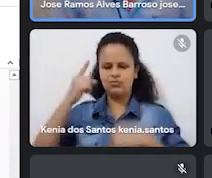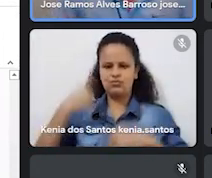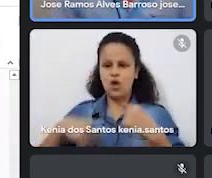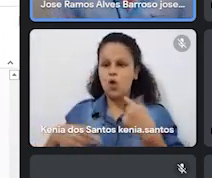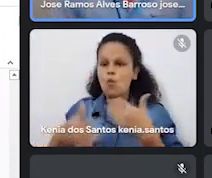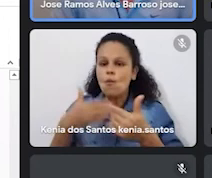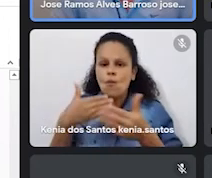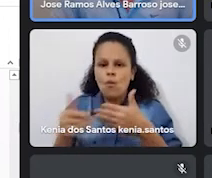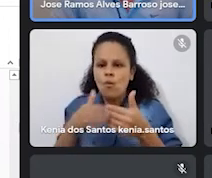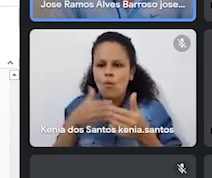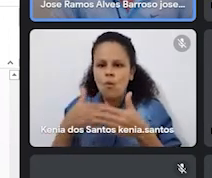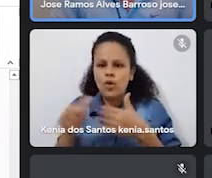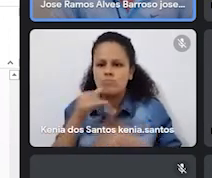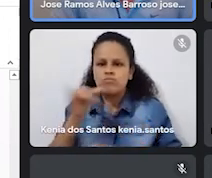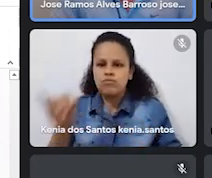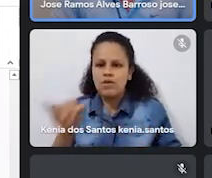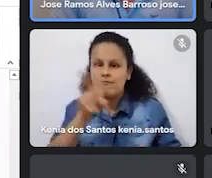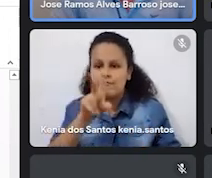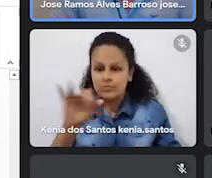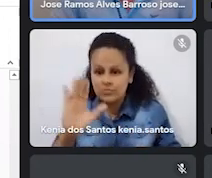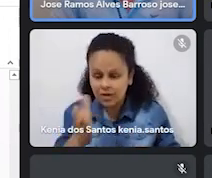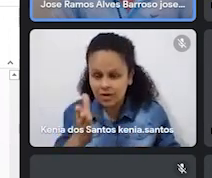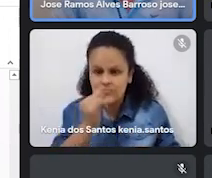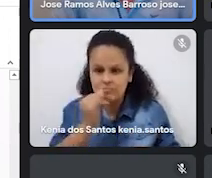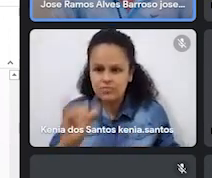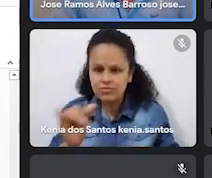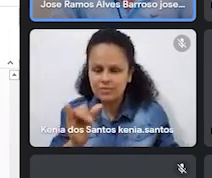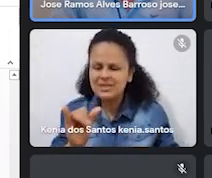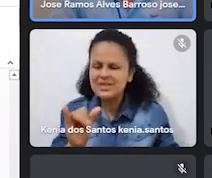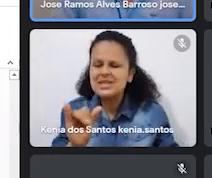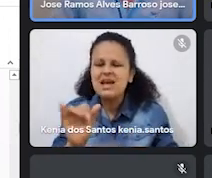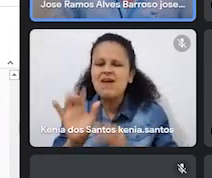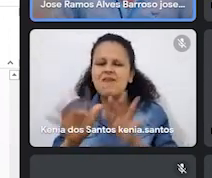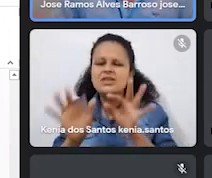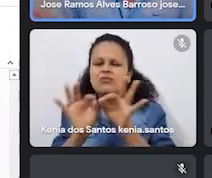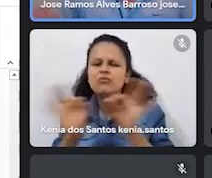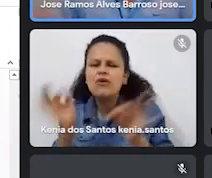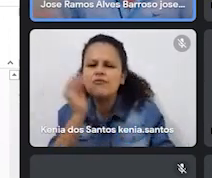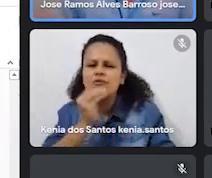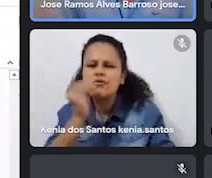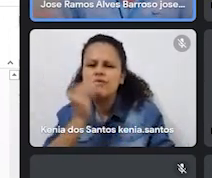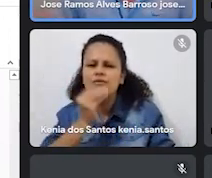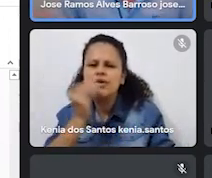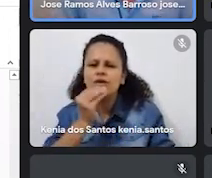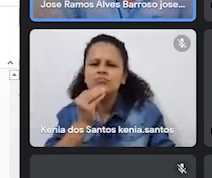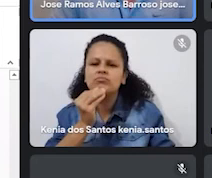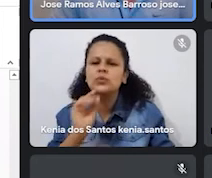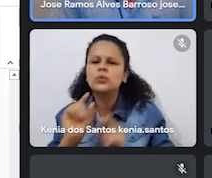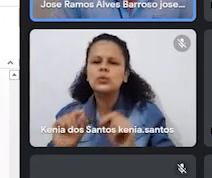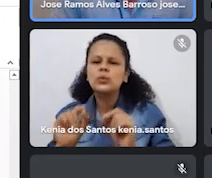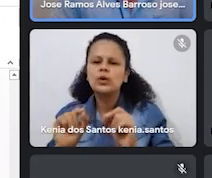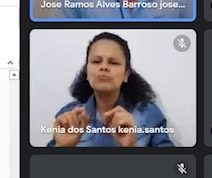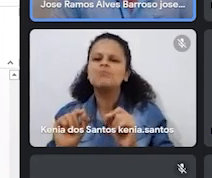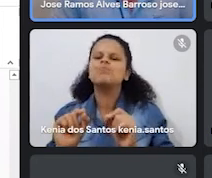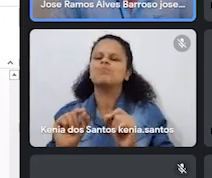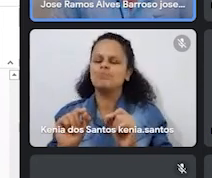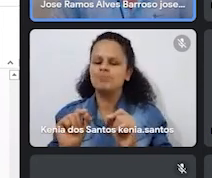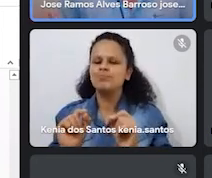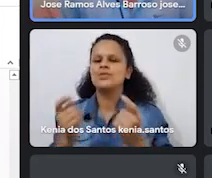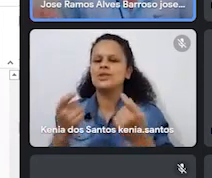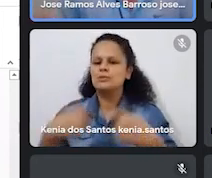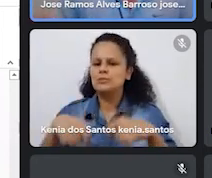um choque elétrico, o mínimo que seja, ele deve fazer